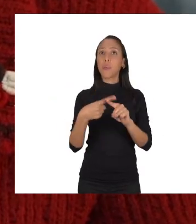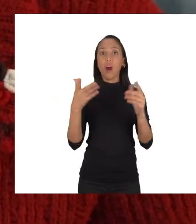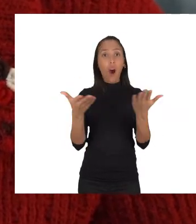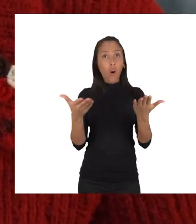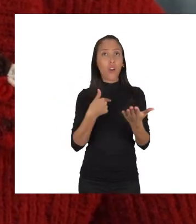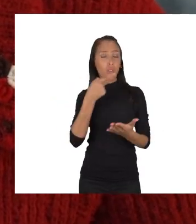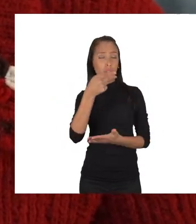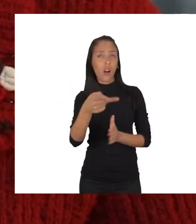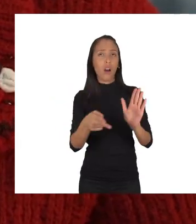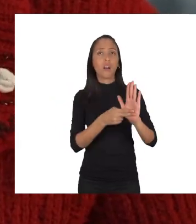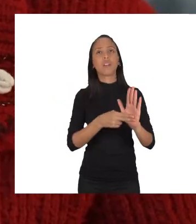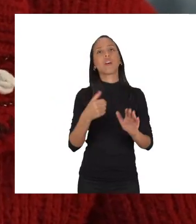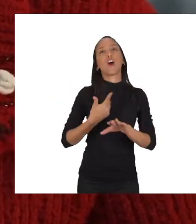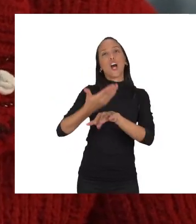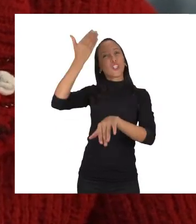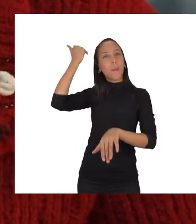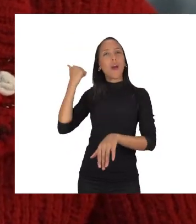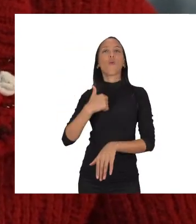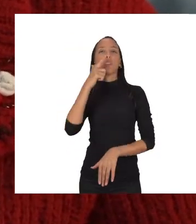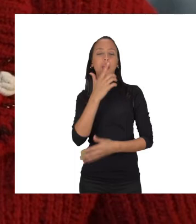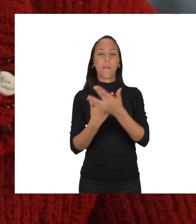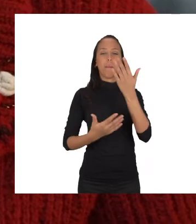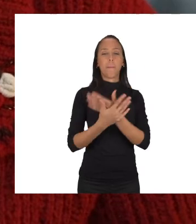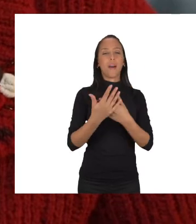hoje eu falo. Eu tinha braço para trabalhar, eu